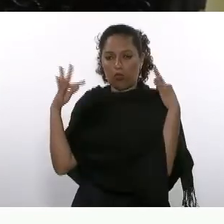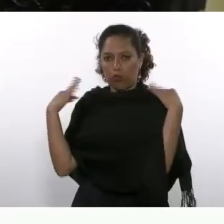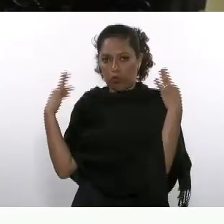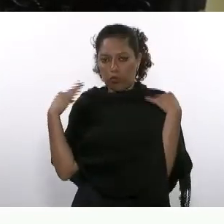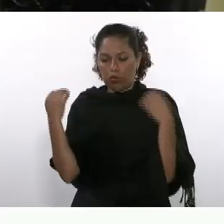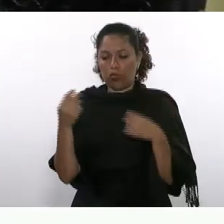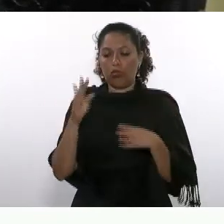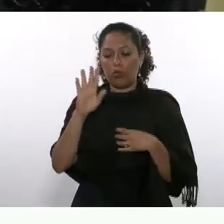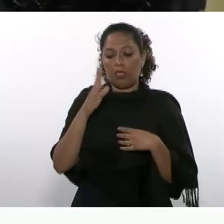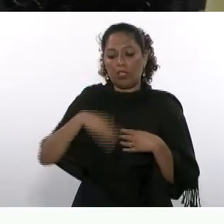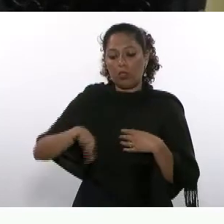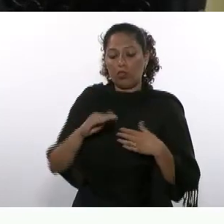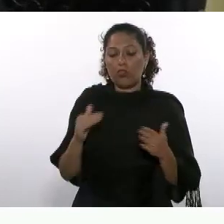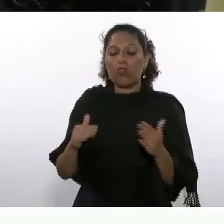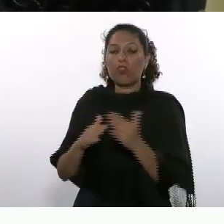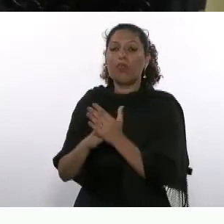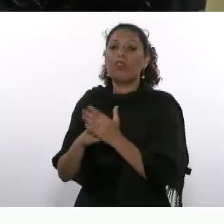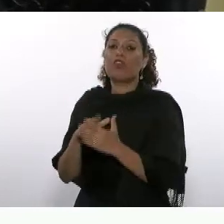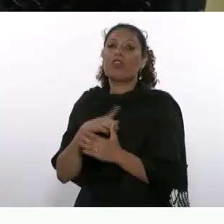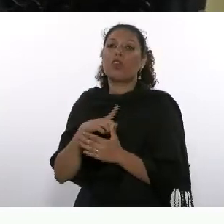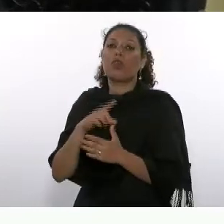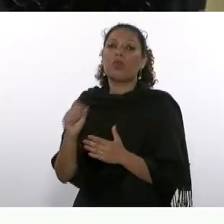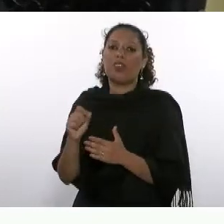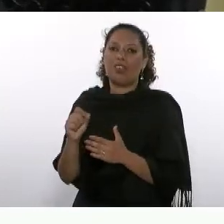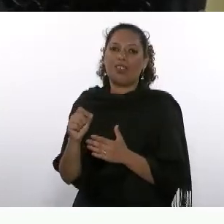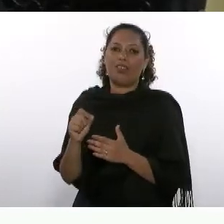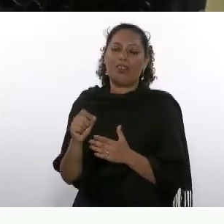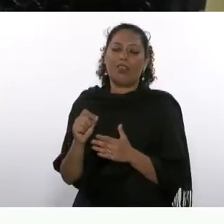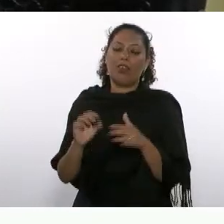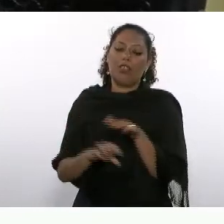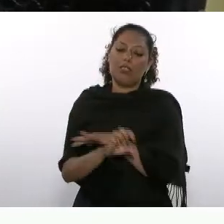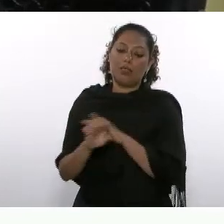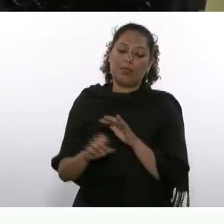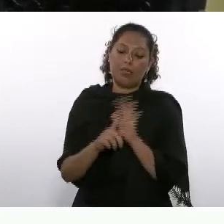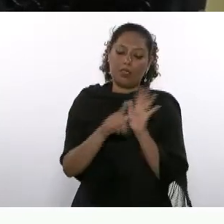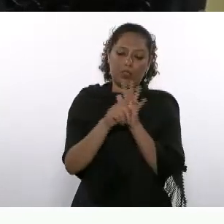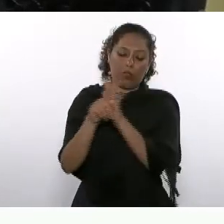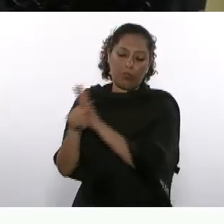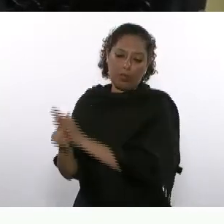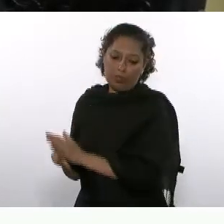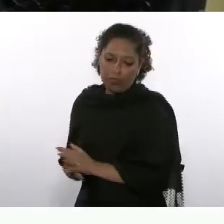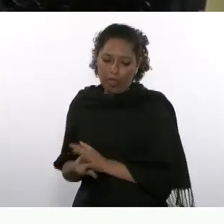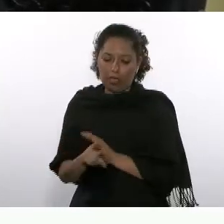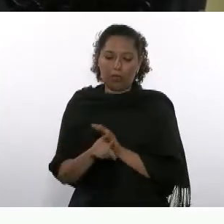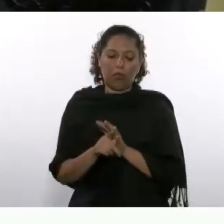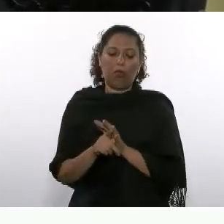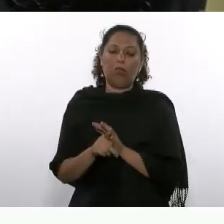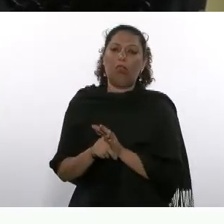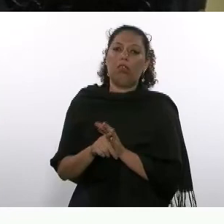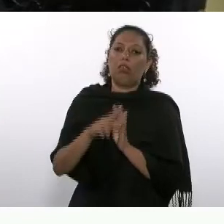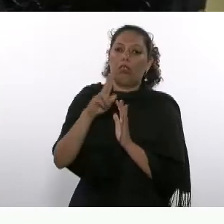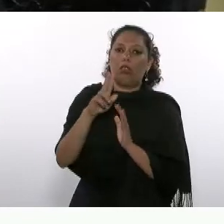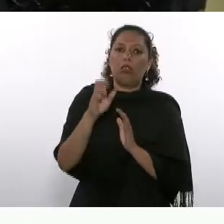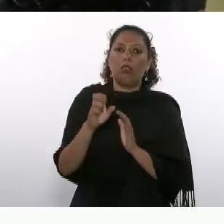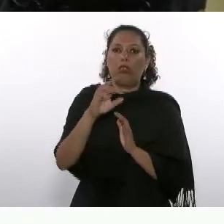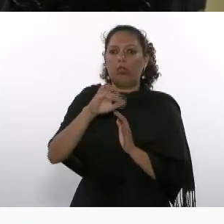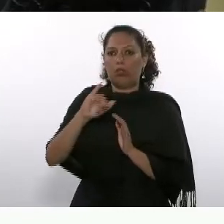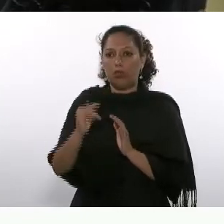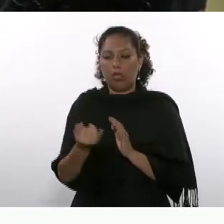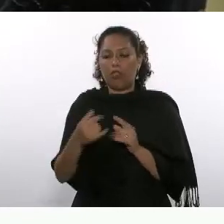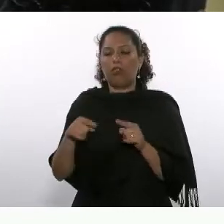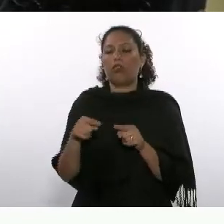Nós esbarramos hoje, em relação a startup, esse projeto que nasce no âmbito da UERJ, um óbice da própria